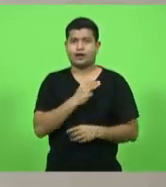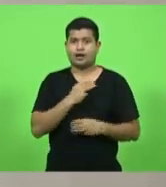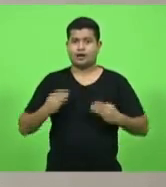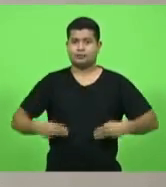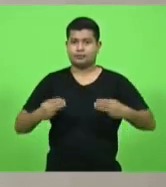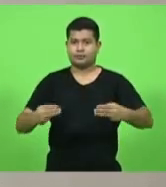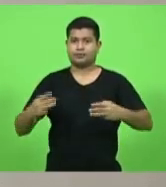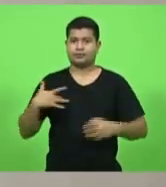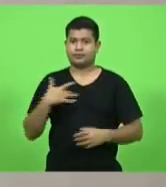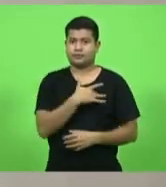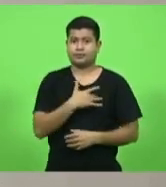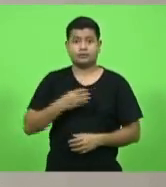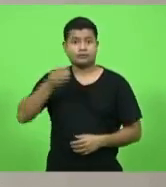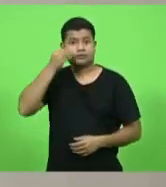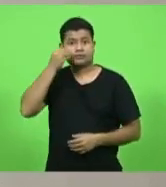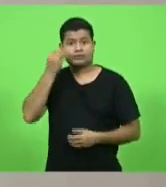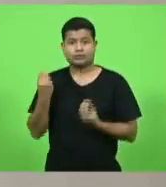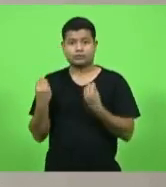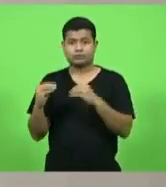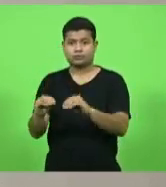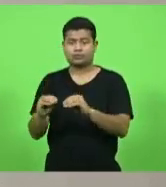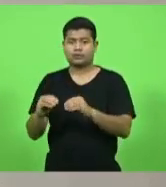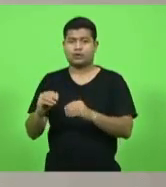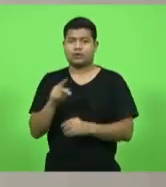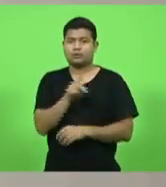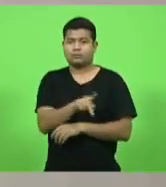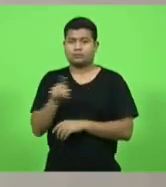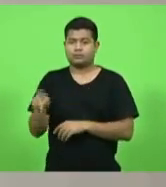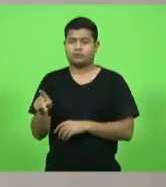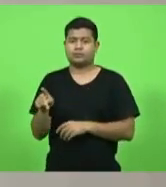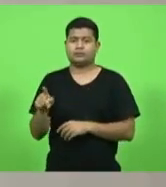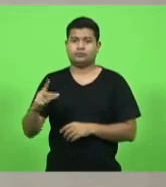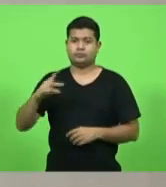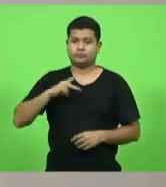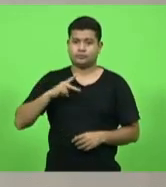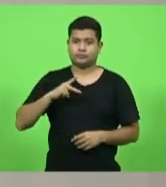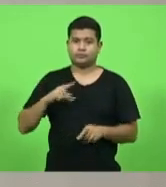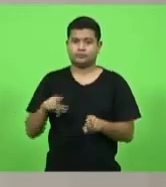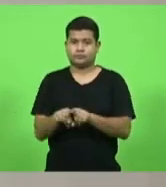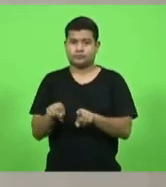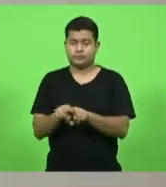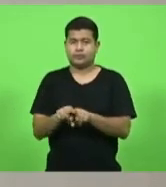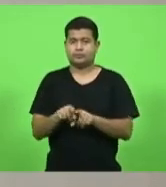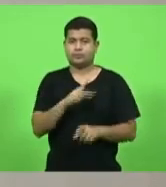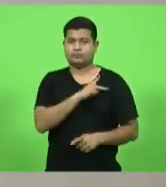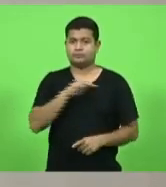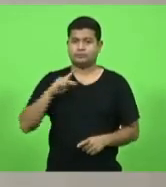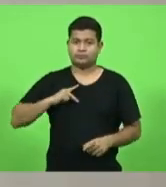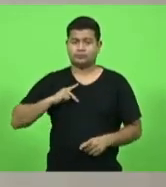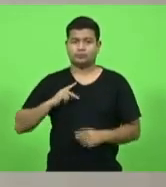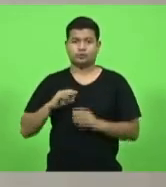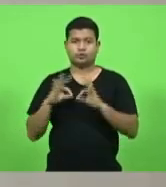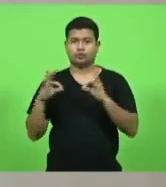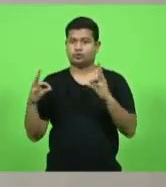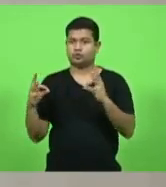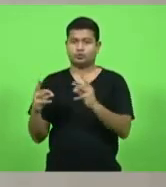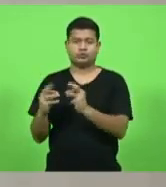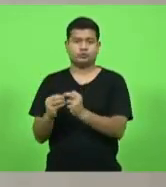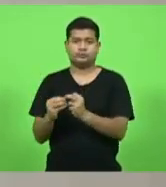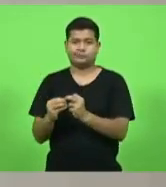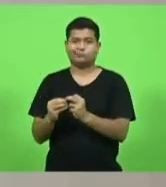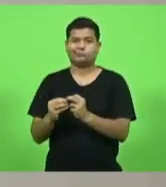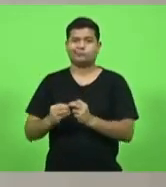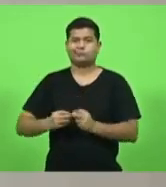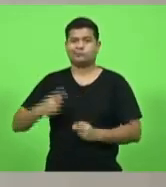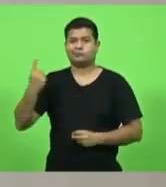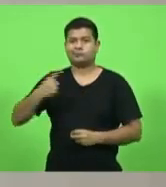existe a possibilidade de inclusão dos professores da educação pública e privada de todos os níveis e categorias nas primeiras fases